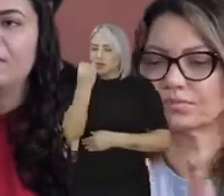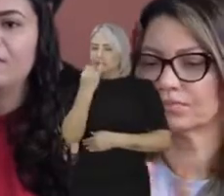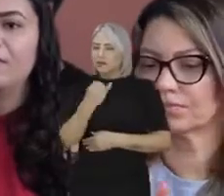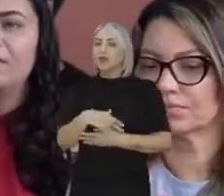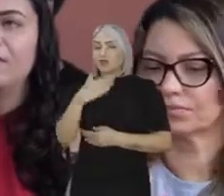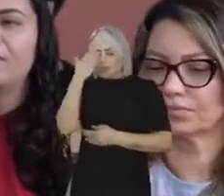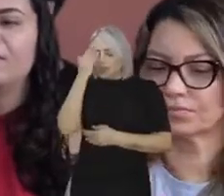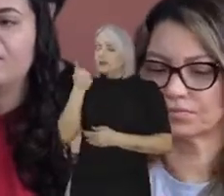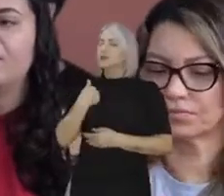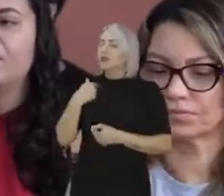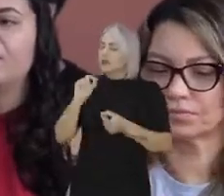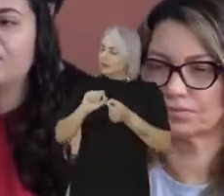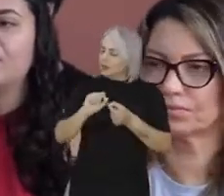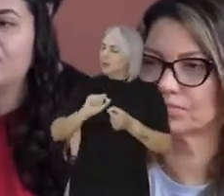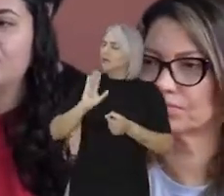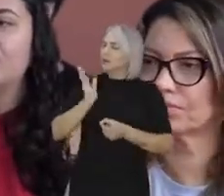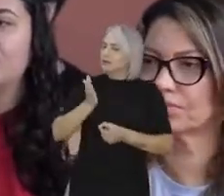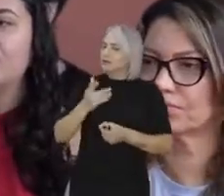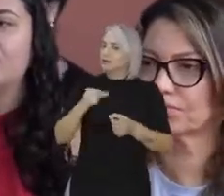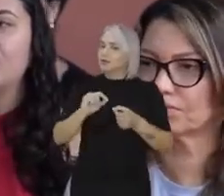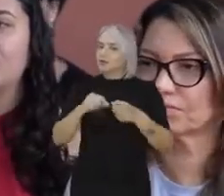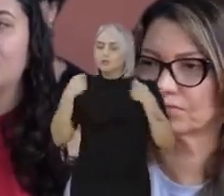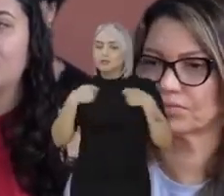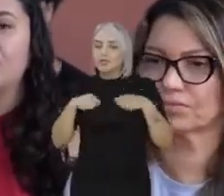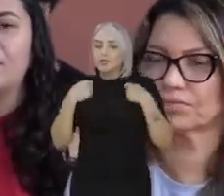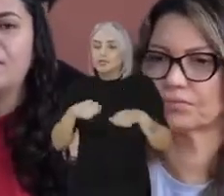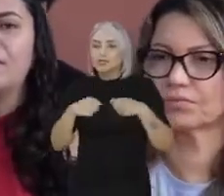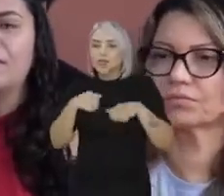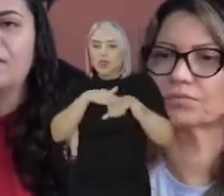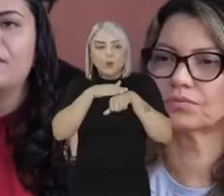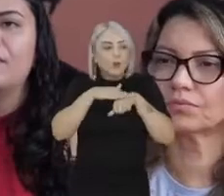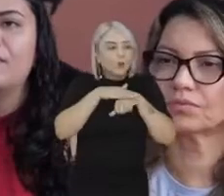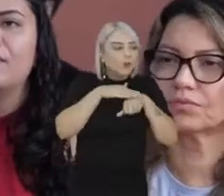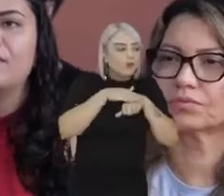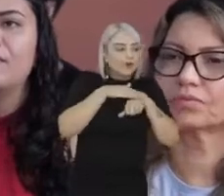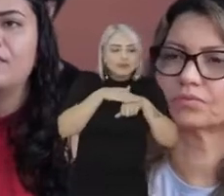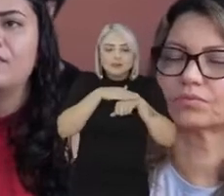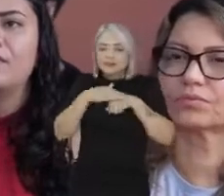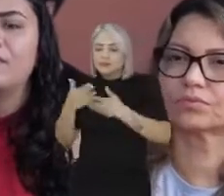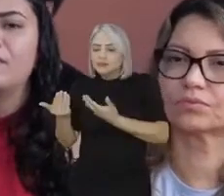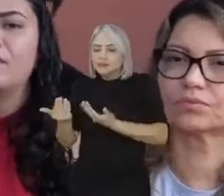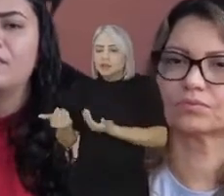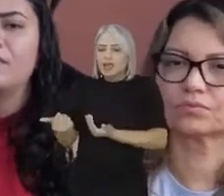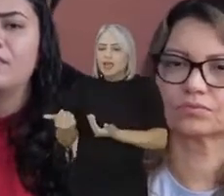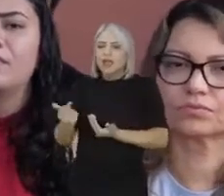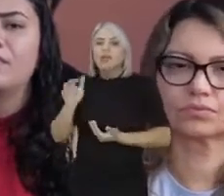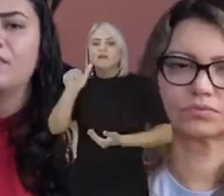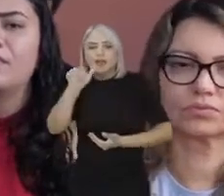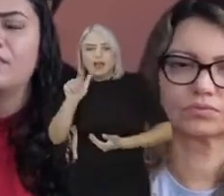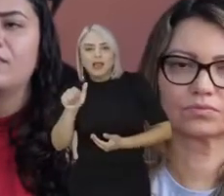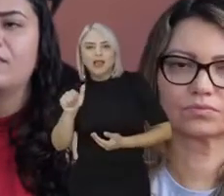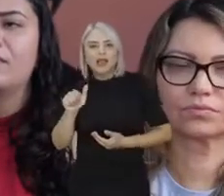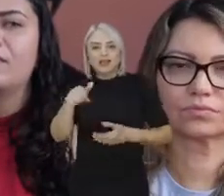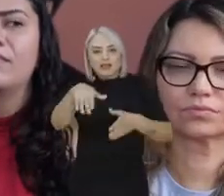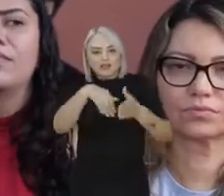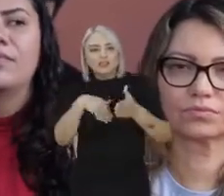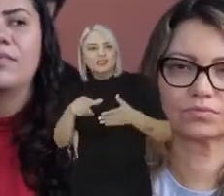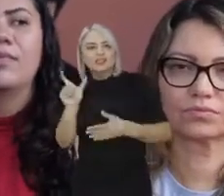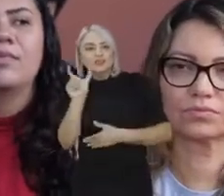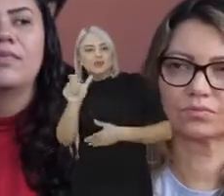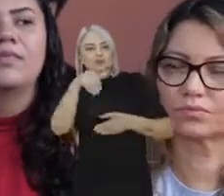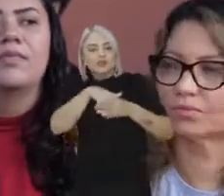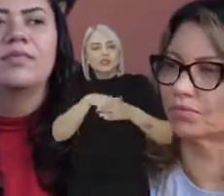fazendo, mas a gente precisa conversar com o pessoal. Tira o seu título, que a juventude pode fazer a diferença nessa